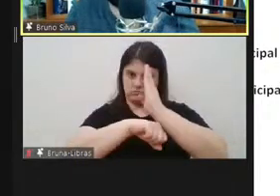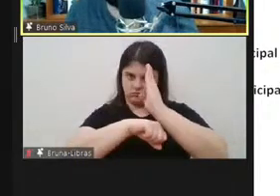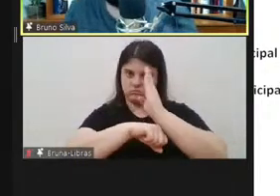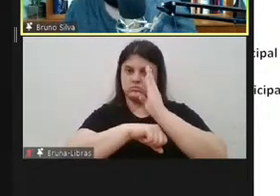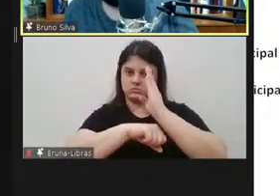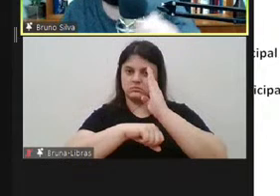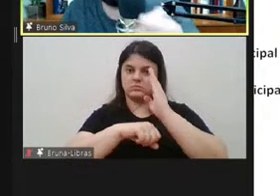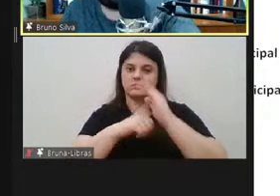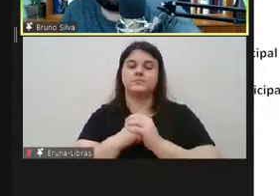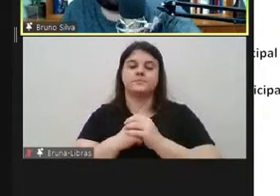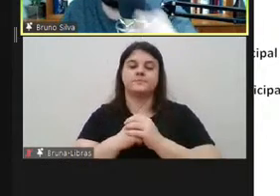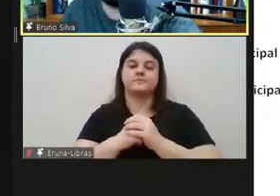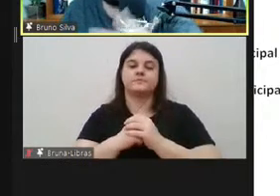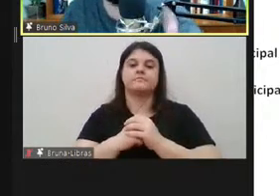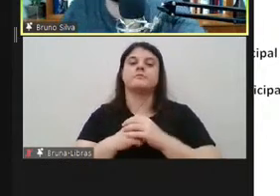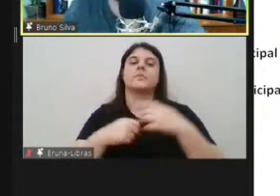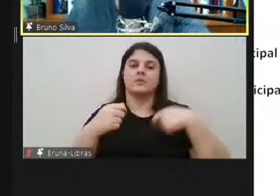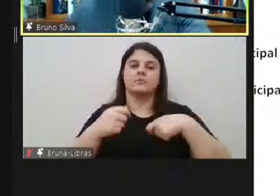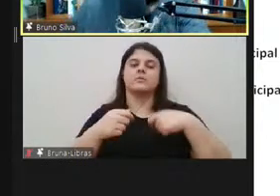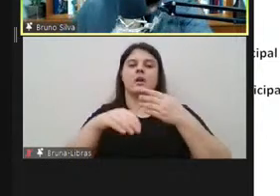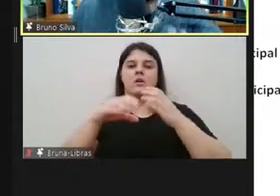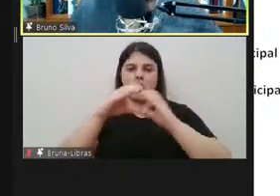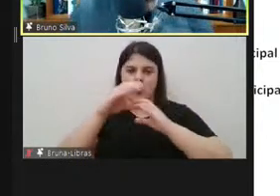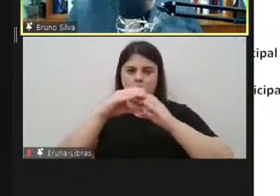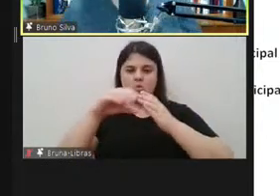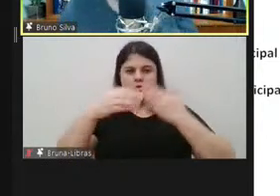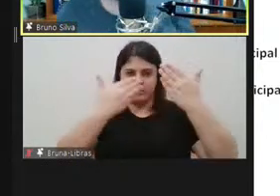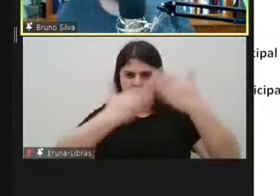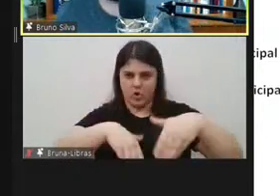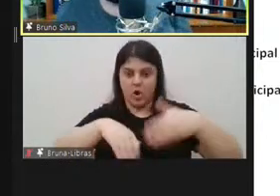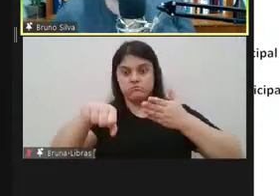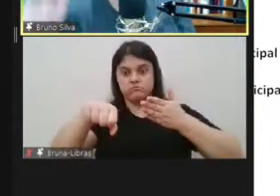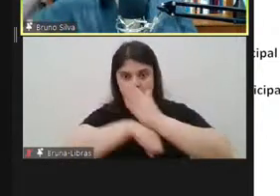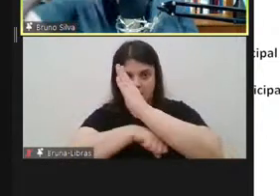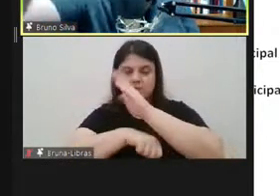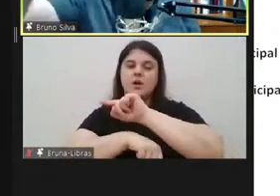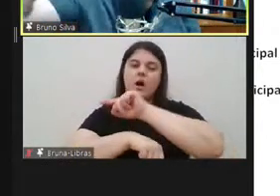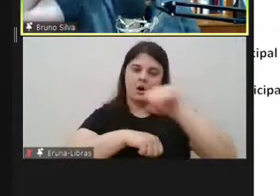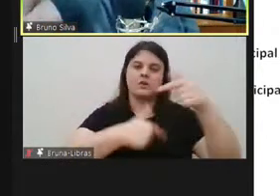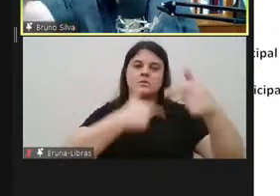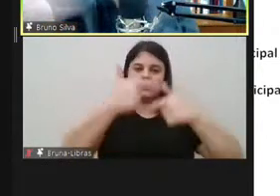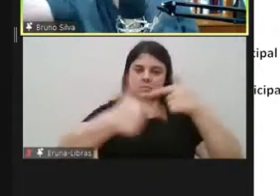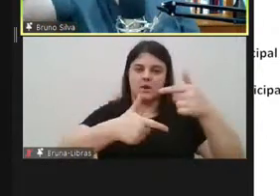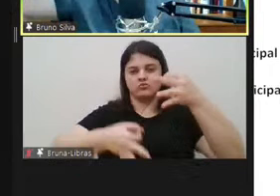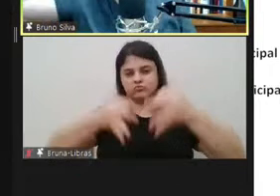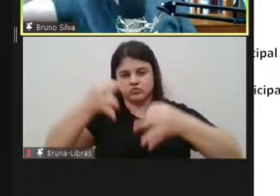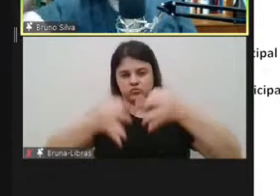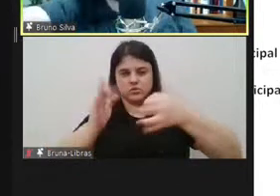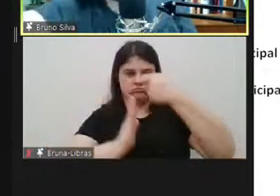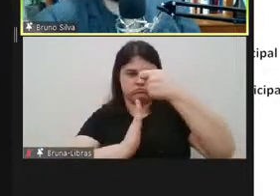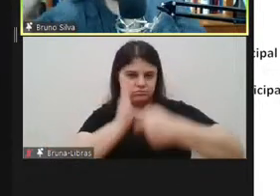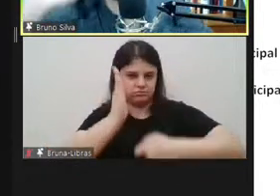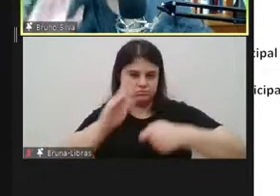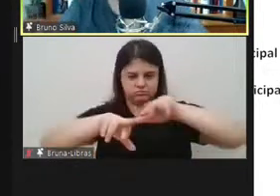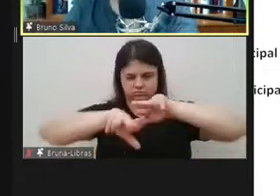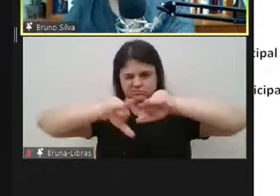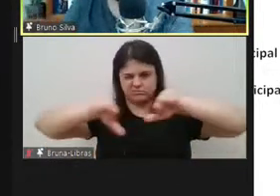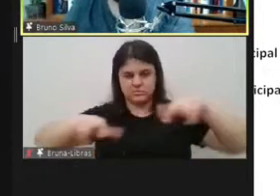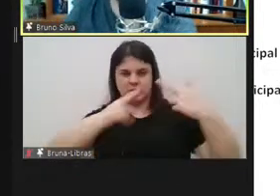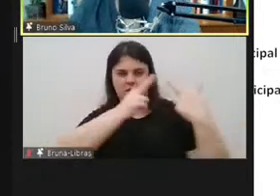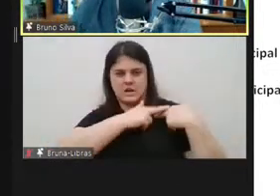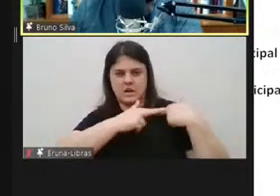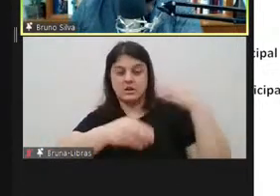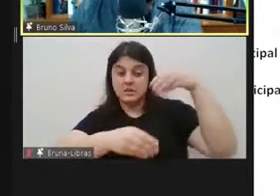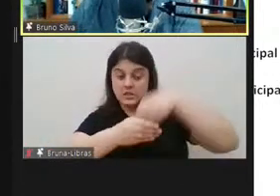não chegaria concurso público parece concurso passa aprovado tal vai trabalhar lá no judiciário vai ser juiz vai se inscrevam onde uma série de